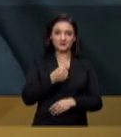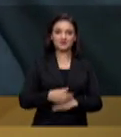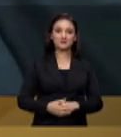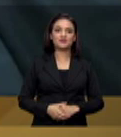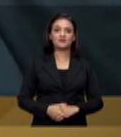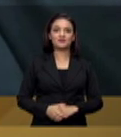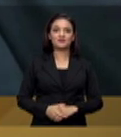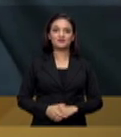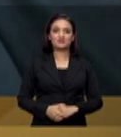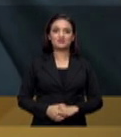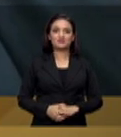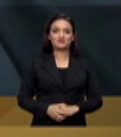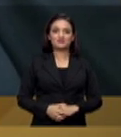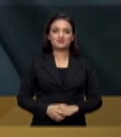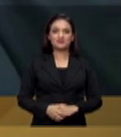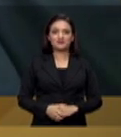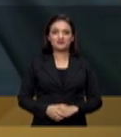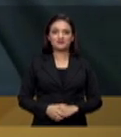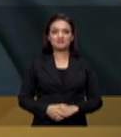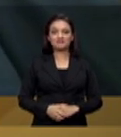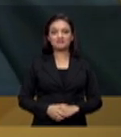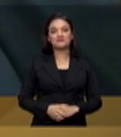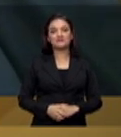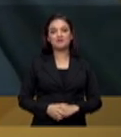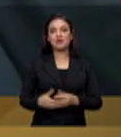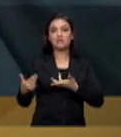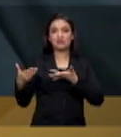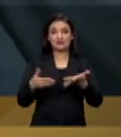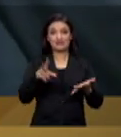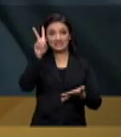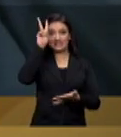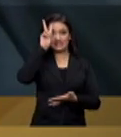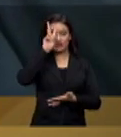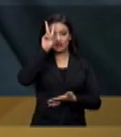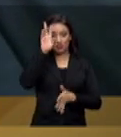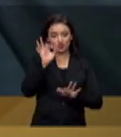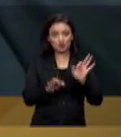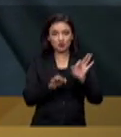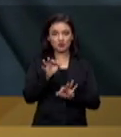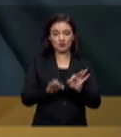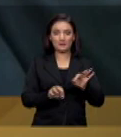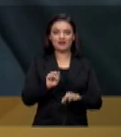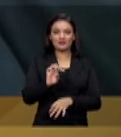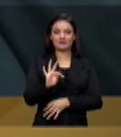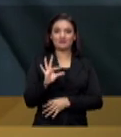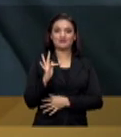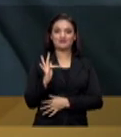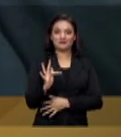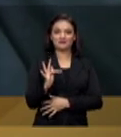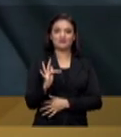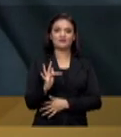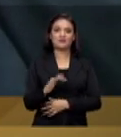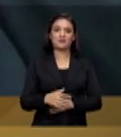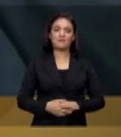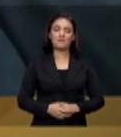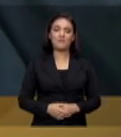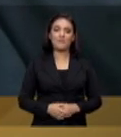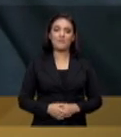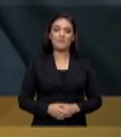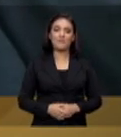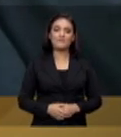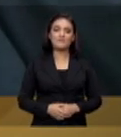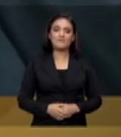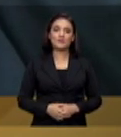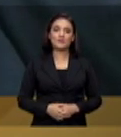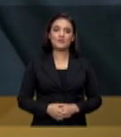forma da, remota, Humberto Jacques de Medeiros, desta vice-procurador-geral da República. Por dever de justiça, ministro Barroso, eu